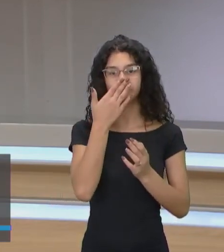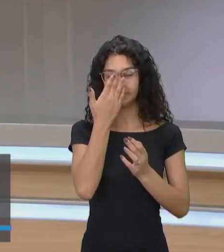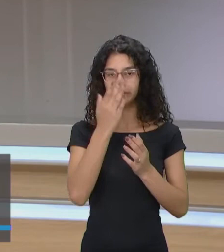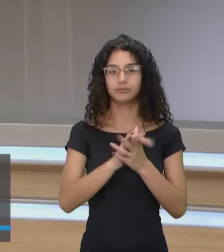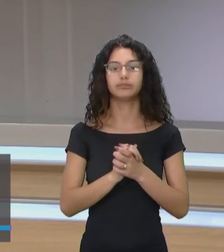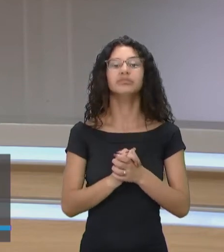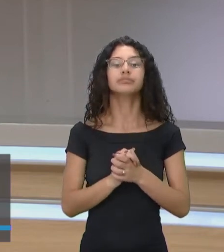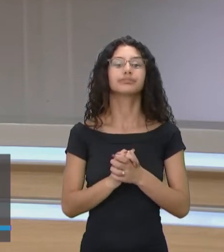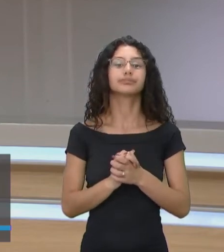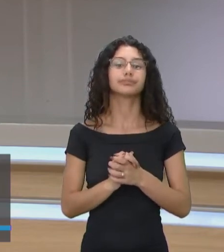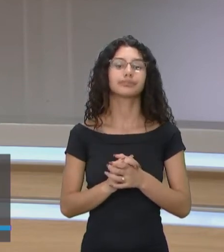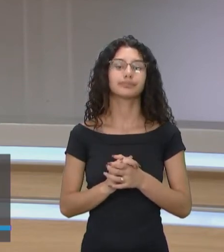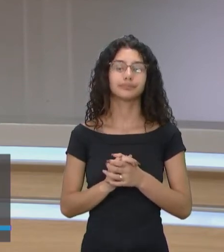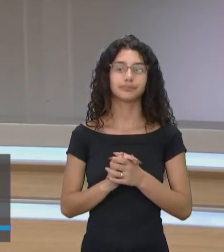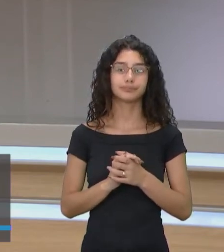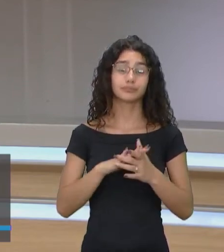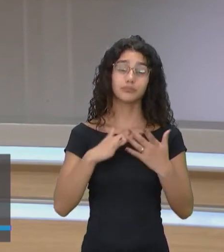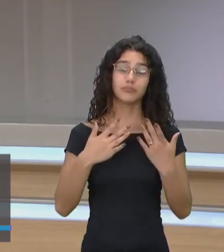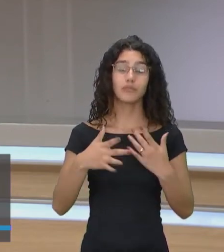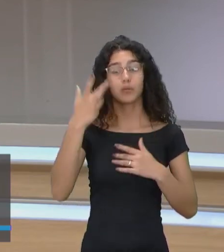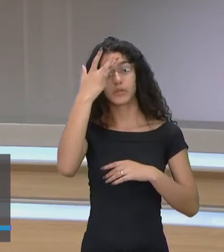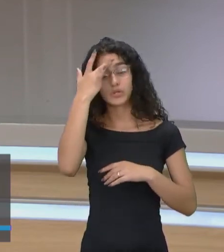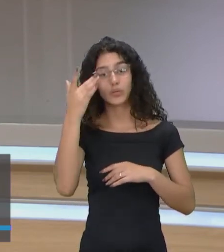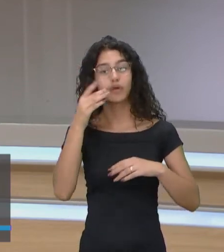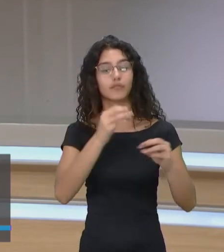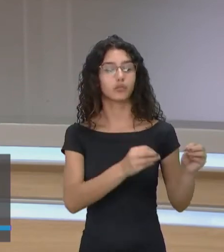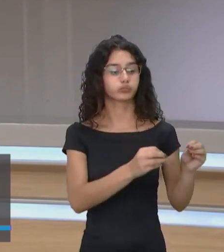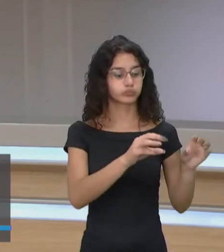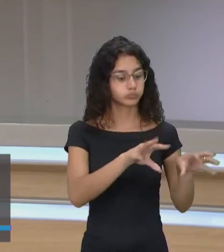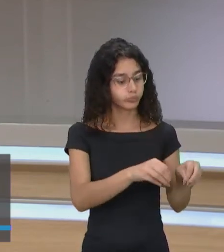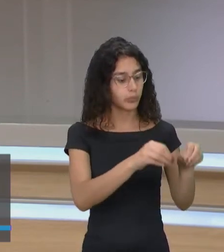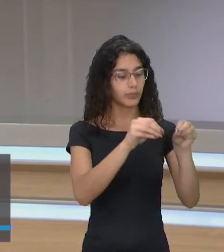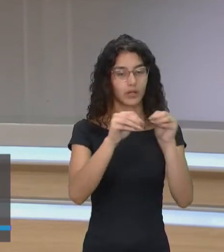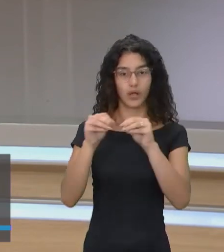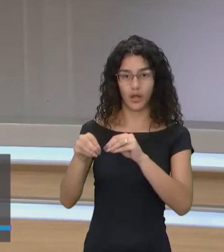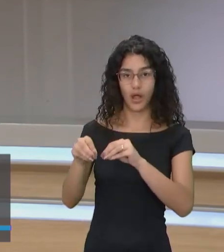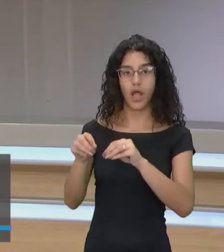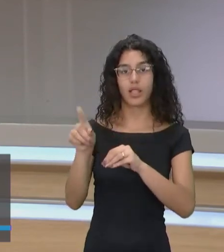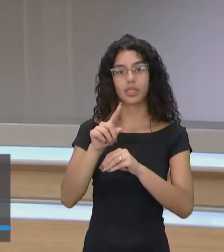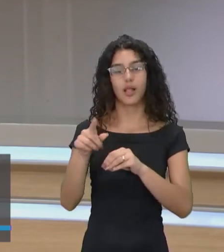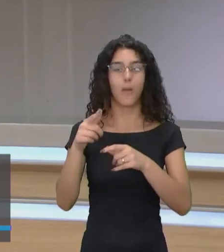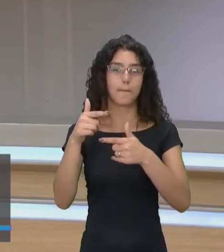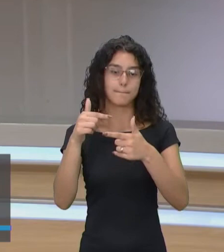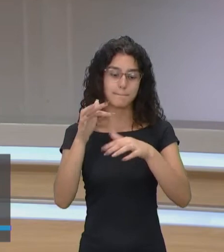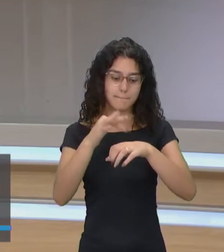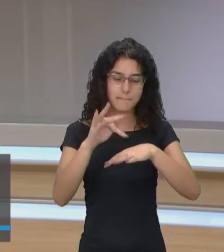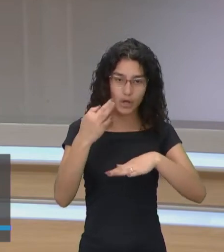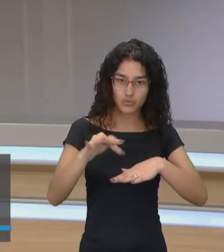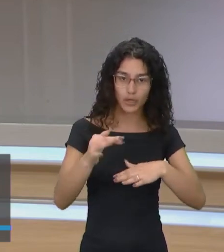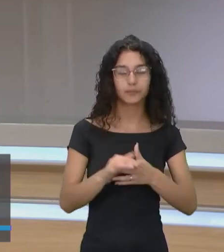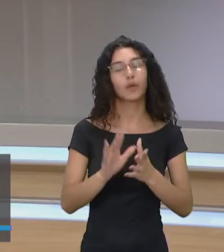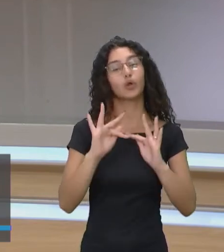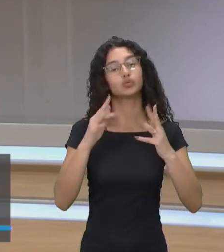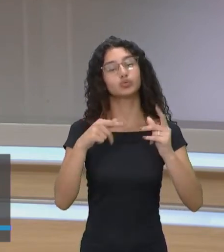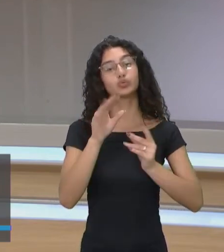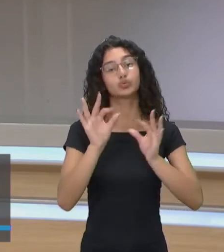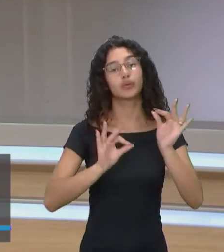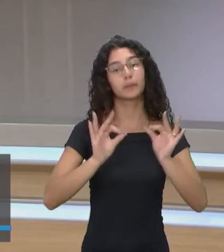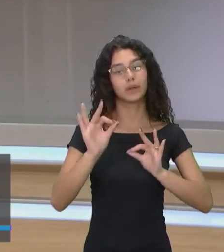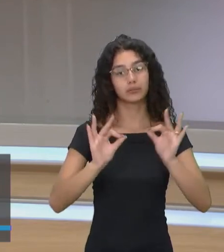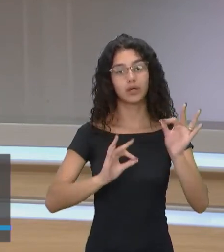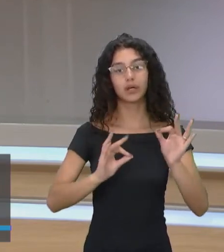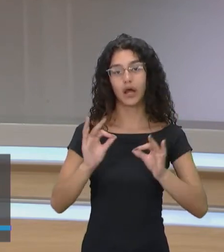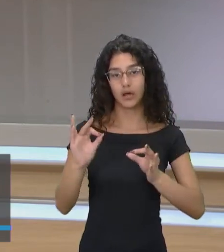agentes perfurantes, para a pessoa que for retirar, a pessoa que for coletar, não se machucar. Então, é todo um preparo, é toda